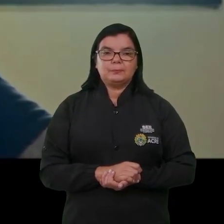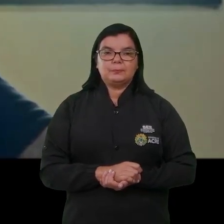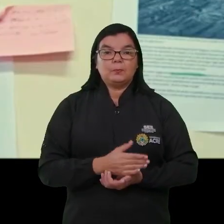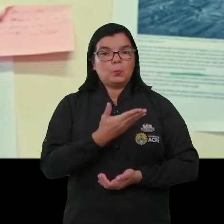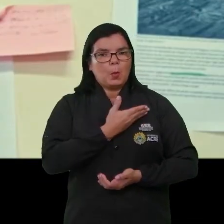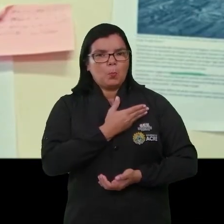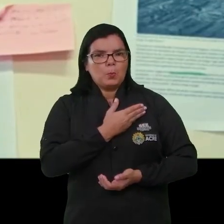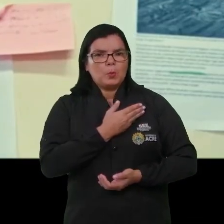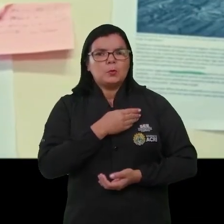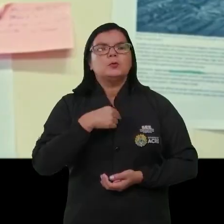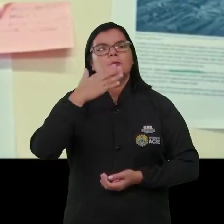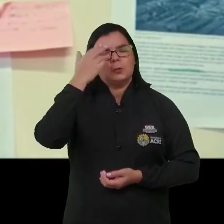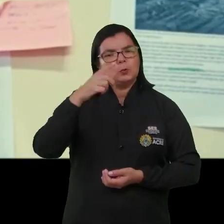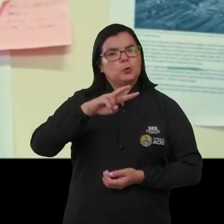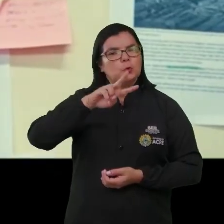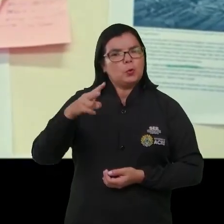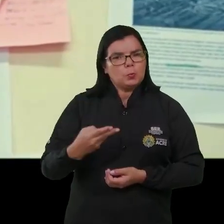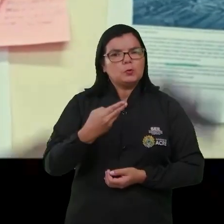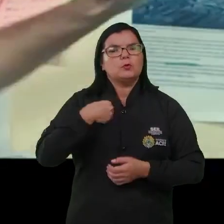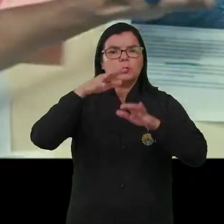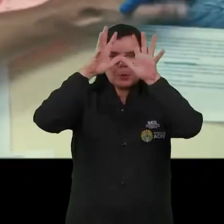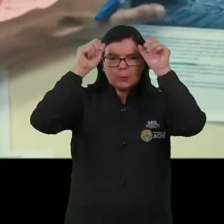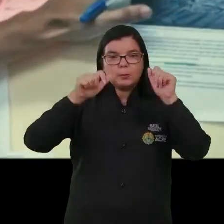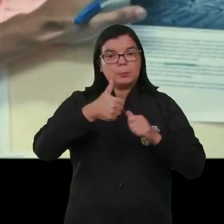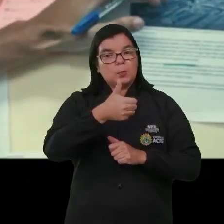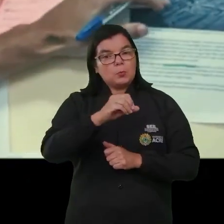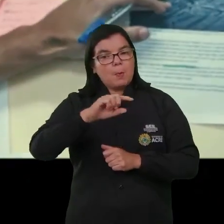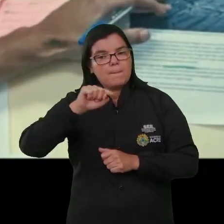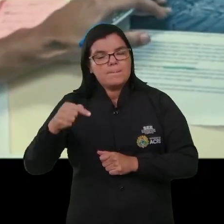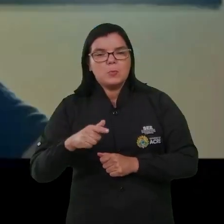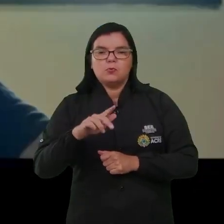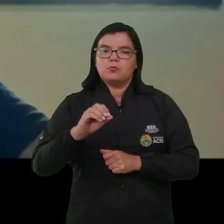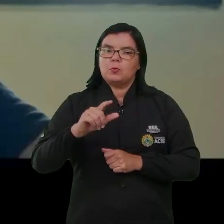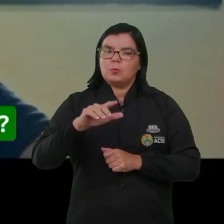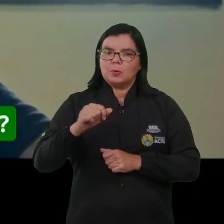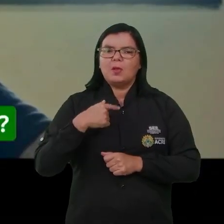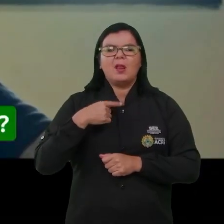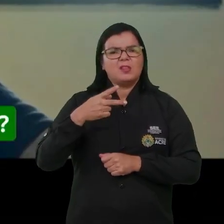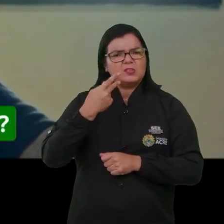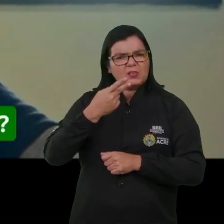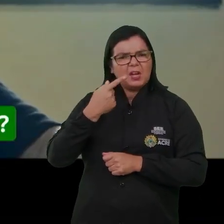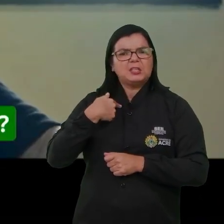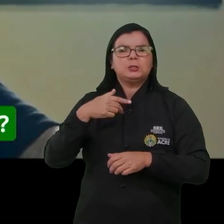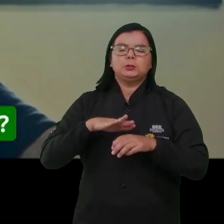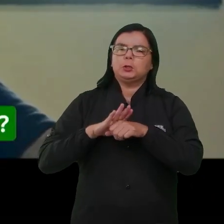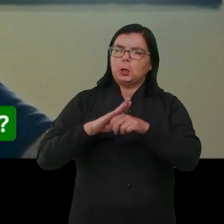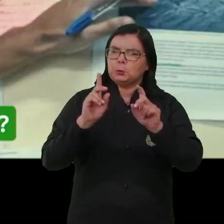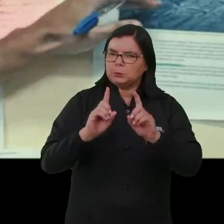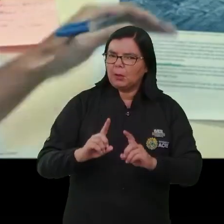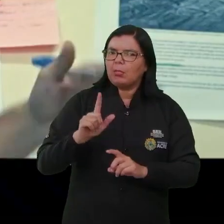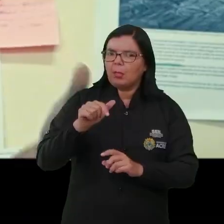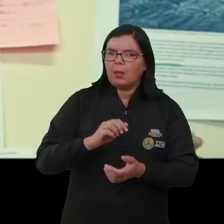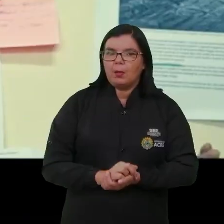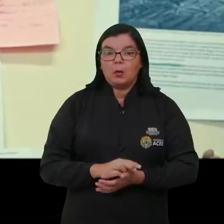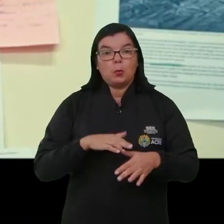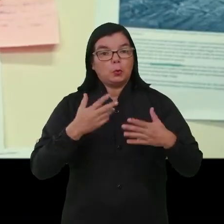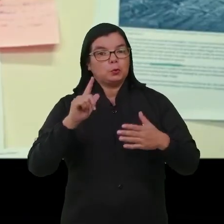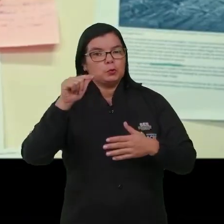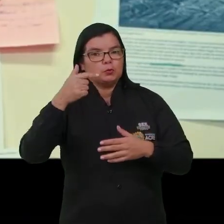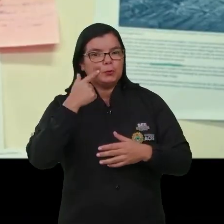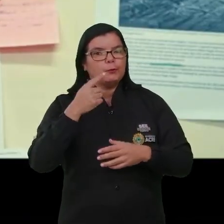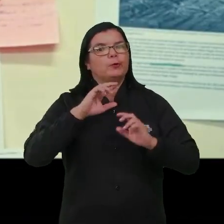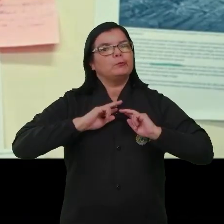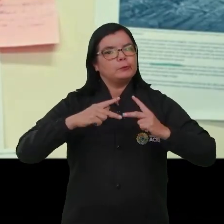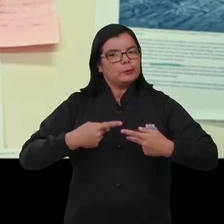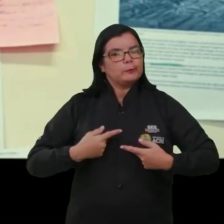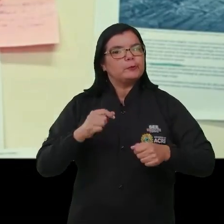Meu amigo, são mais de 2.000 anos de história, só que no Acre tem mais de 1.000 geoglifos. Eles falam que servem de oferenda aos deuses, né? Enquanto outros falam que